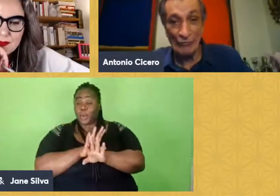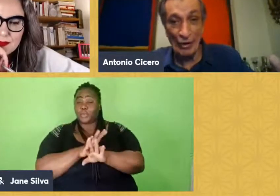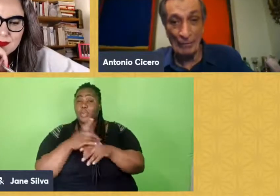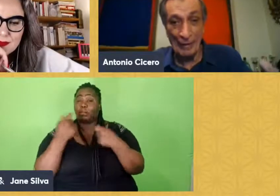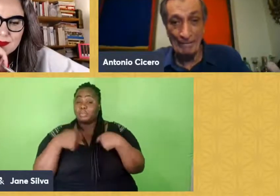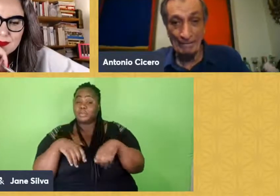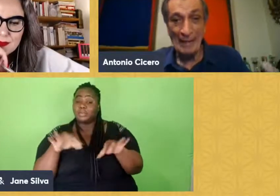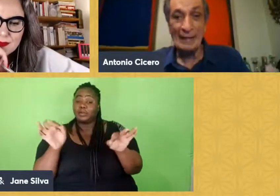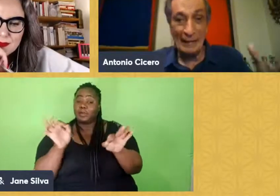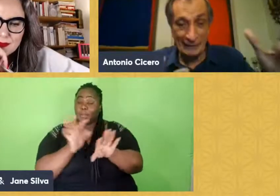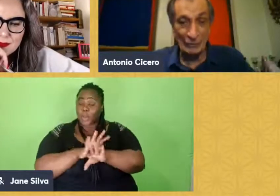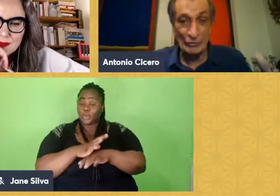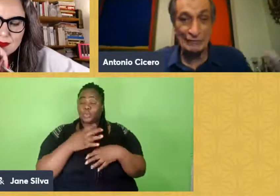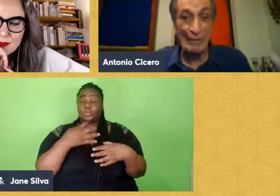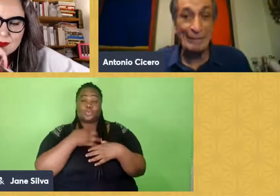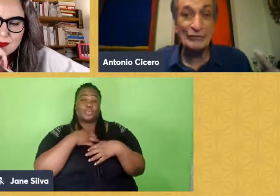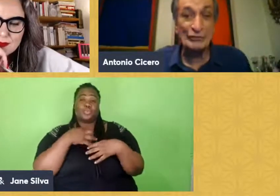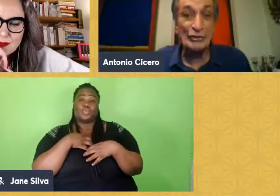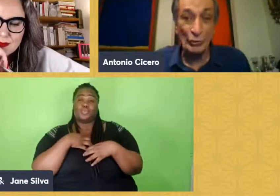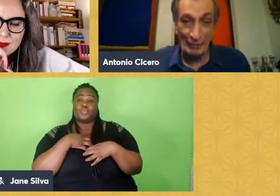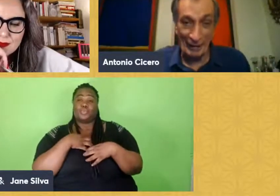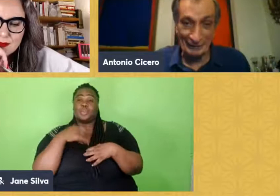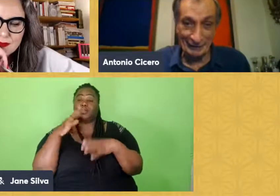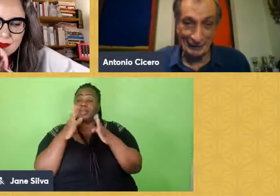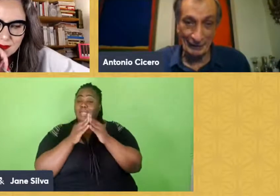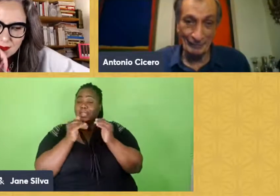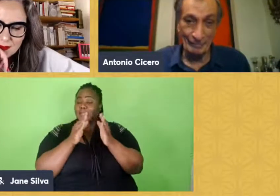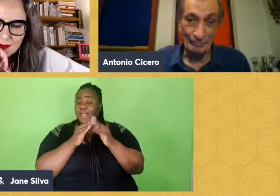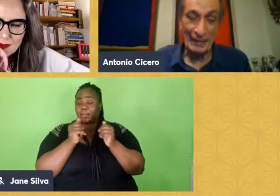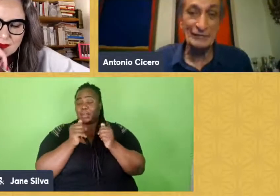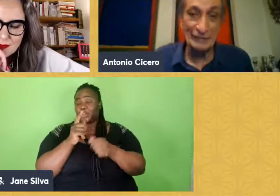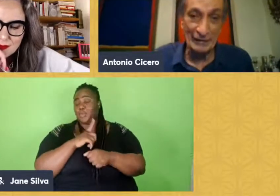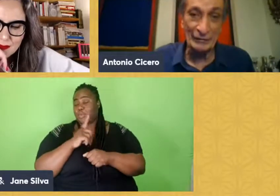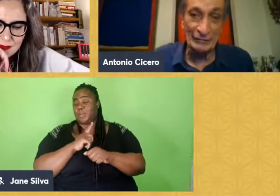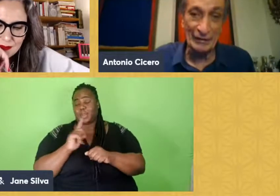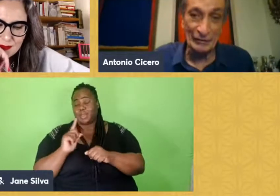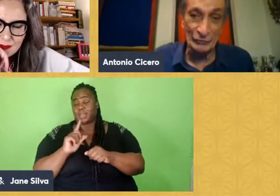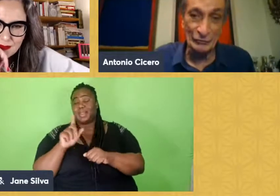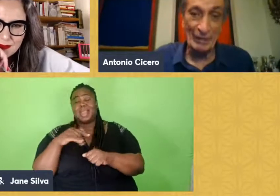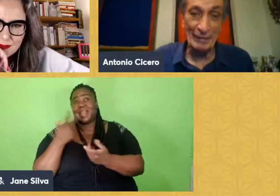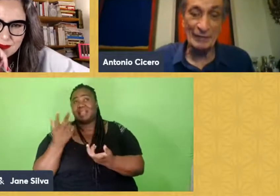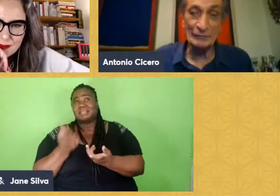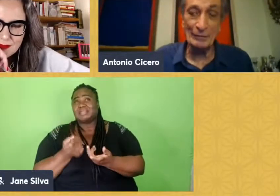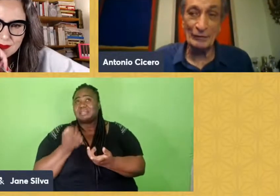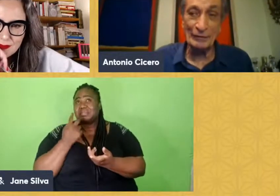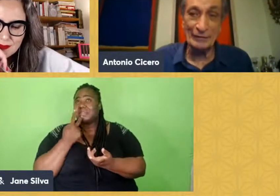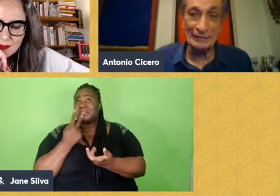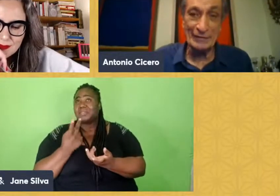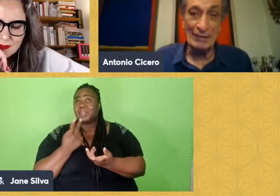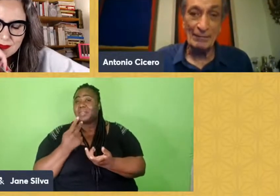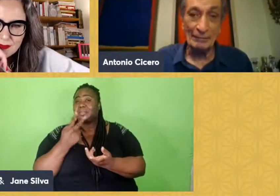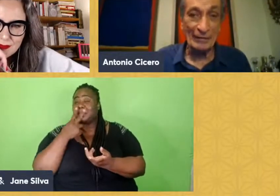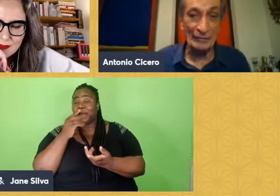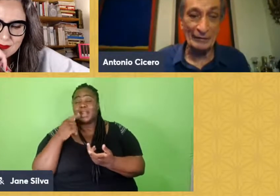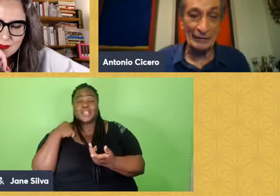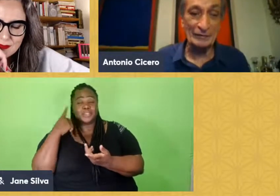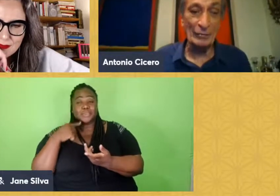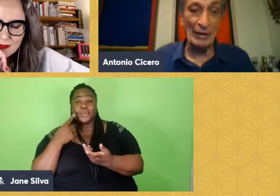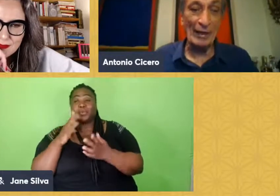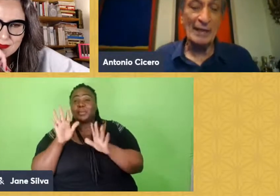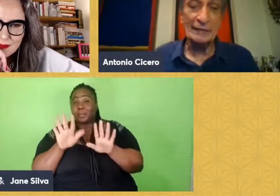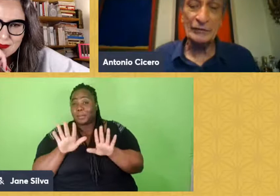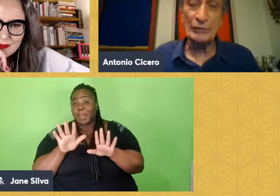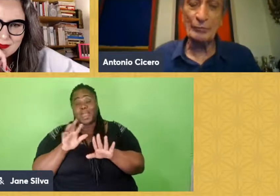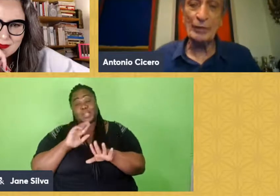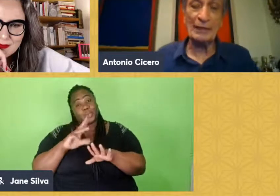da forma que aquilo está pedindo para ter. É estranho dizer isso, parece uma maluquice, mas na verdade não